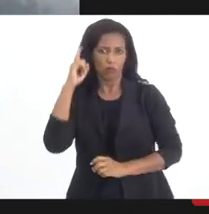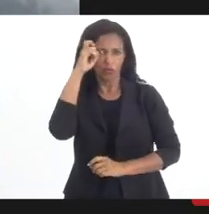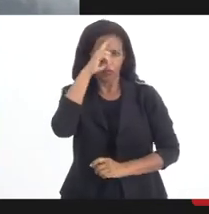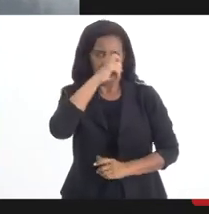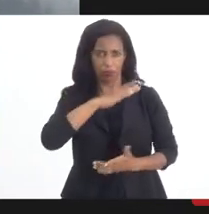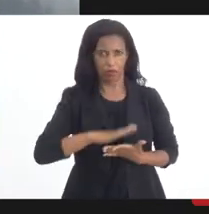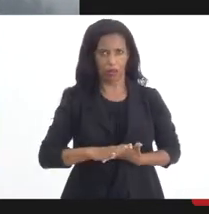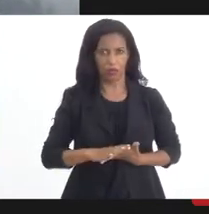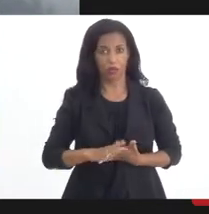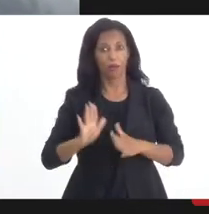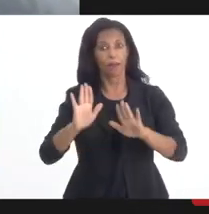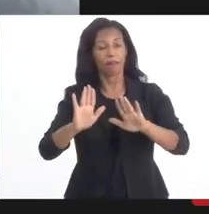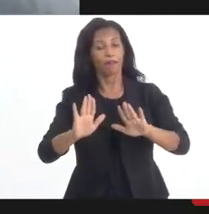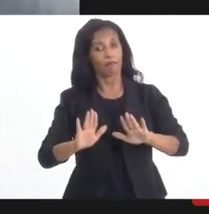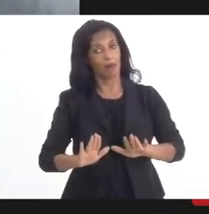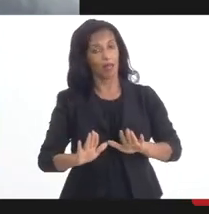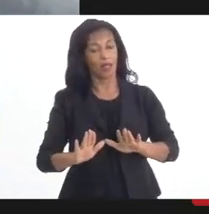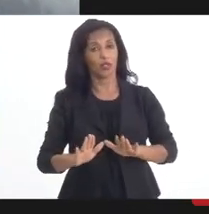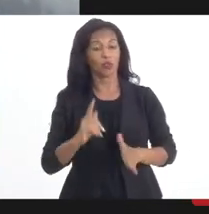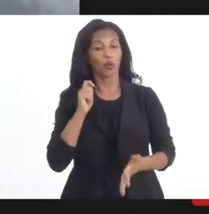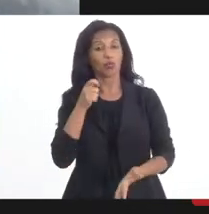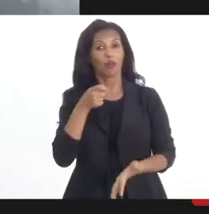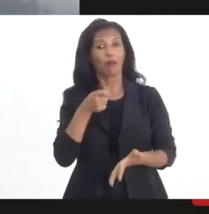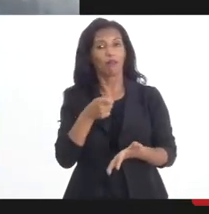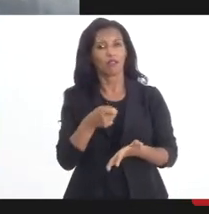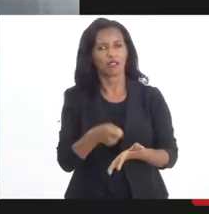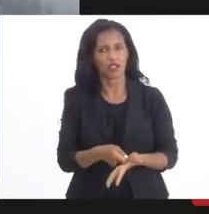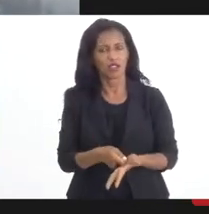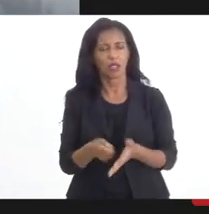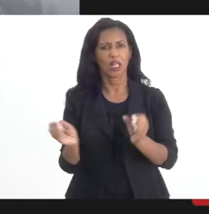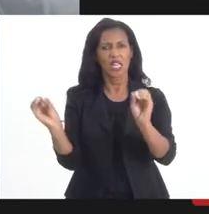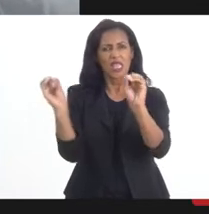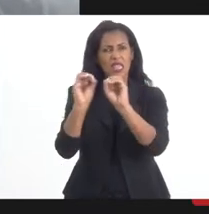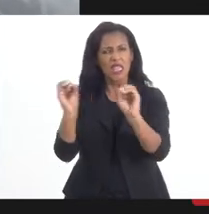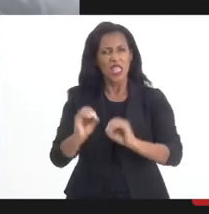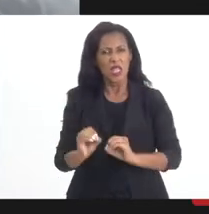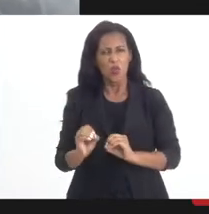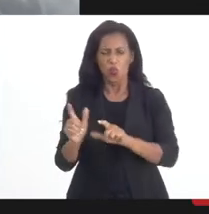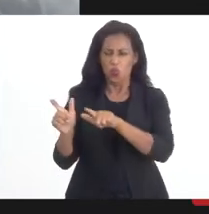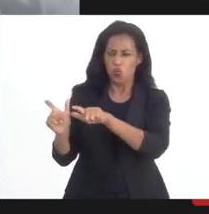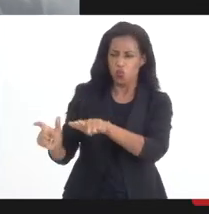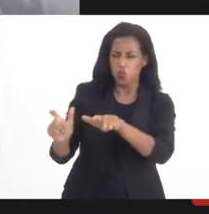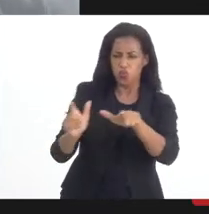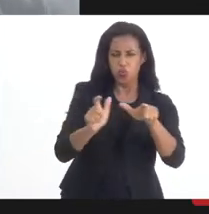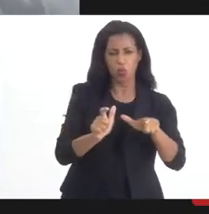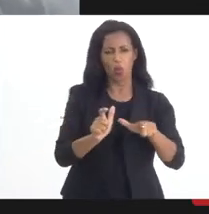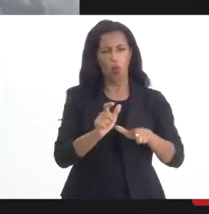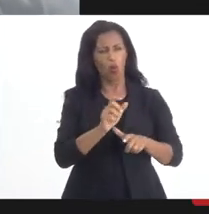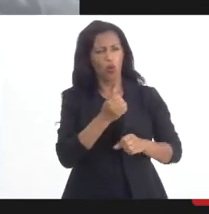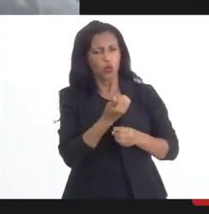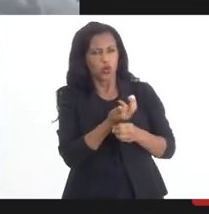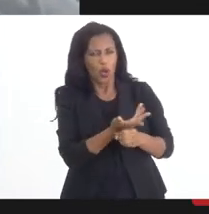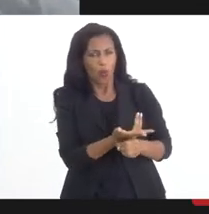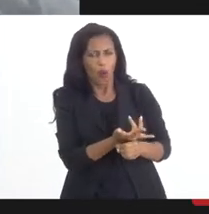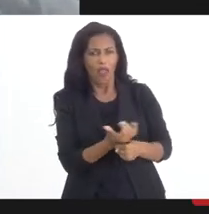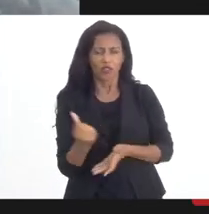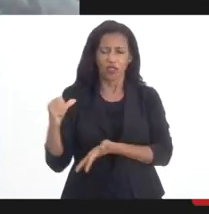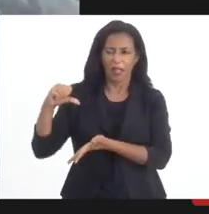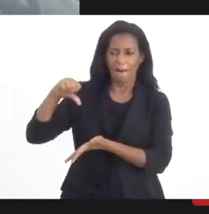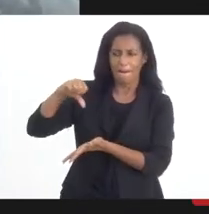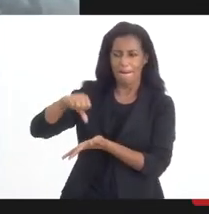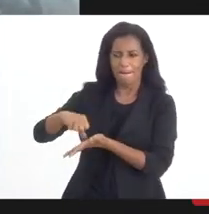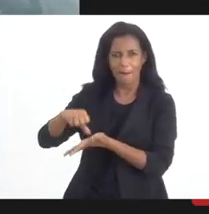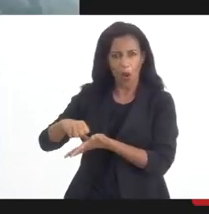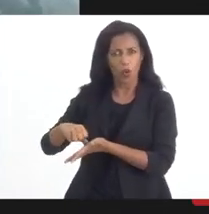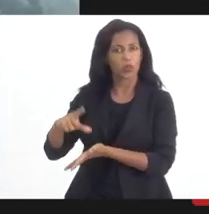dificuldades. Porém, posso garantir que nenhum desses locais onde a UERJ está com seu polo enfrenta